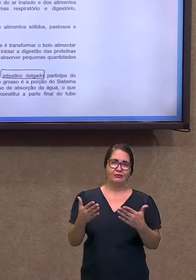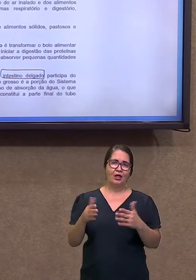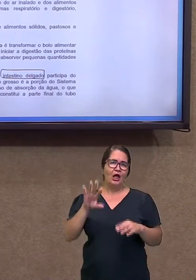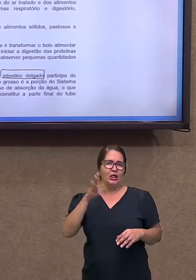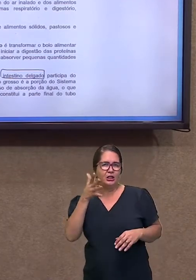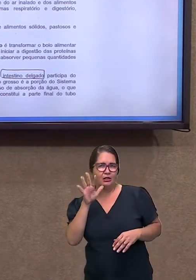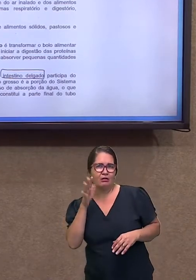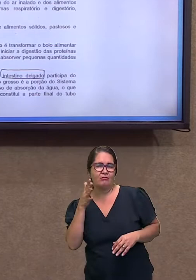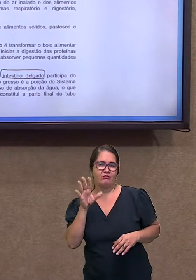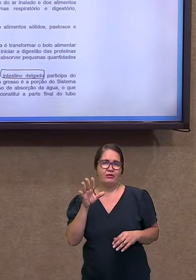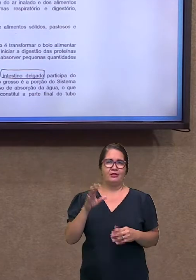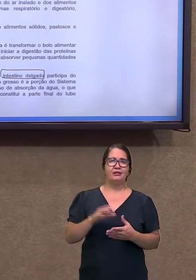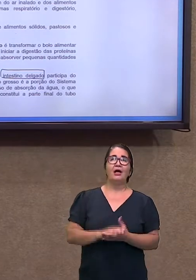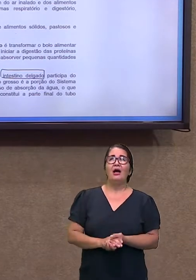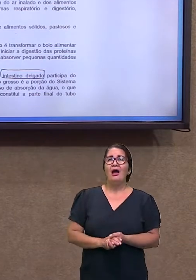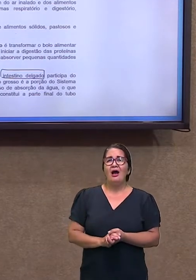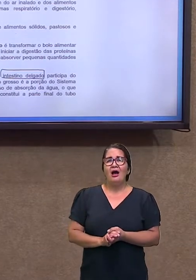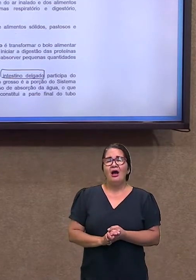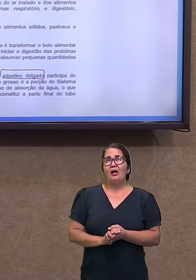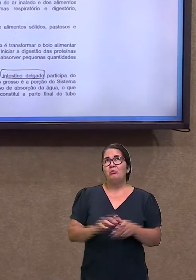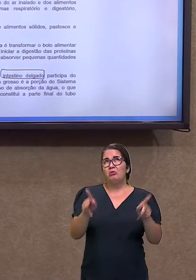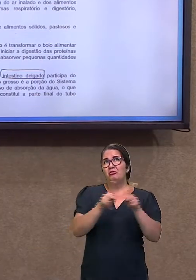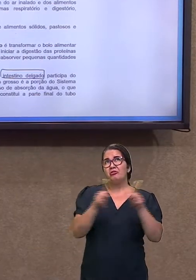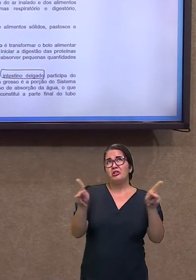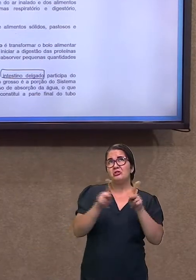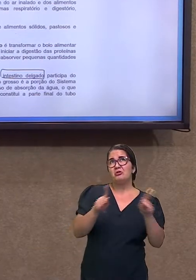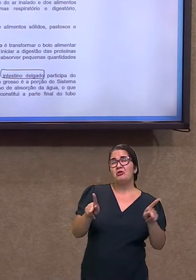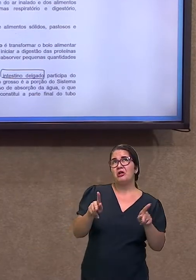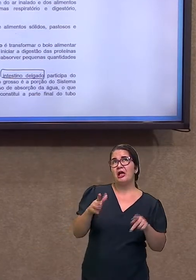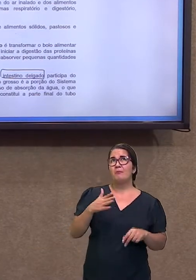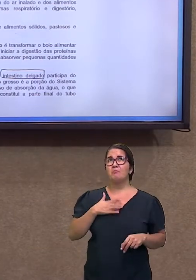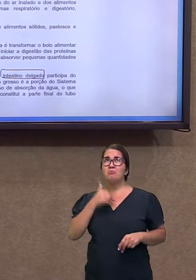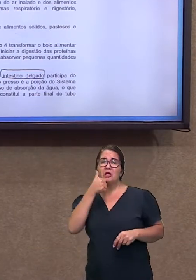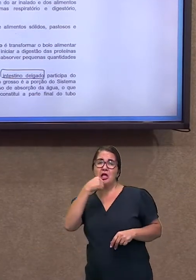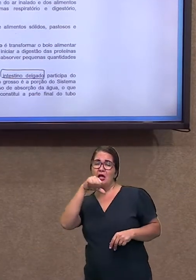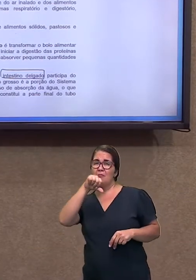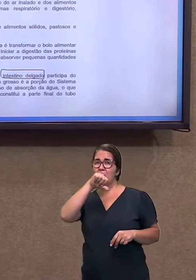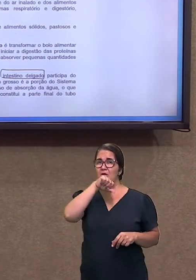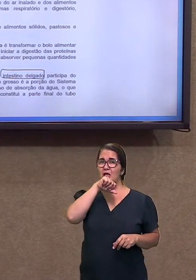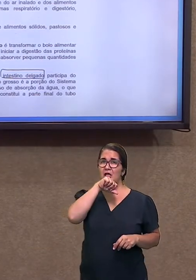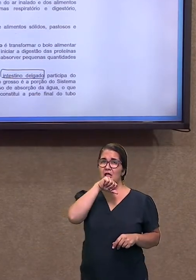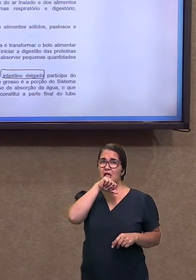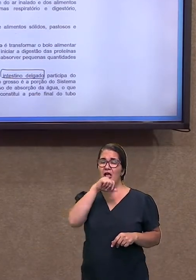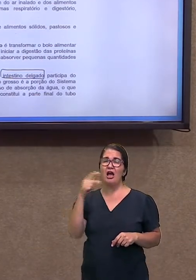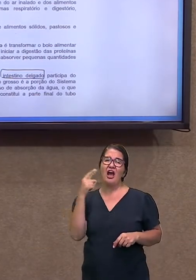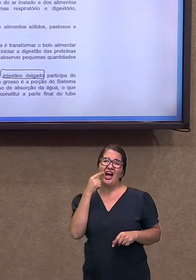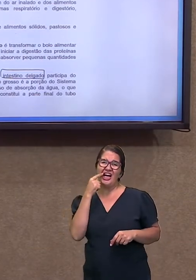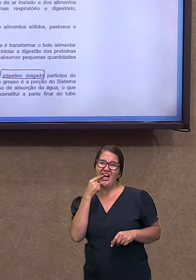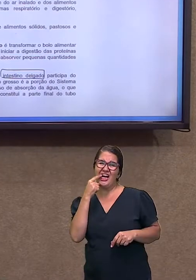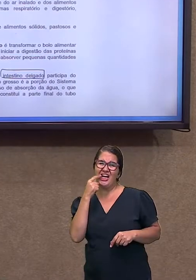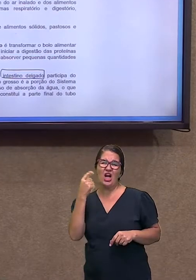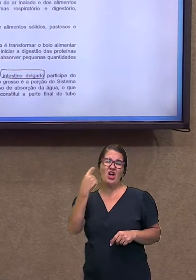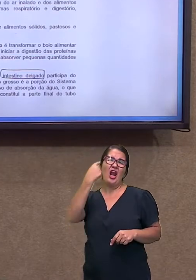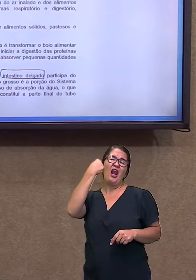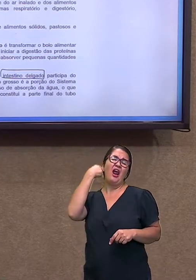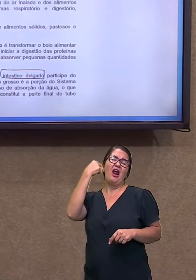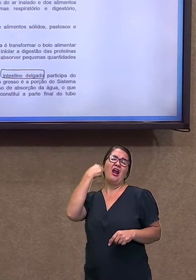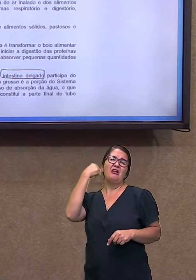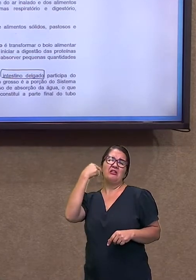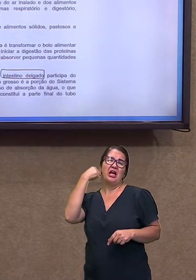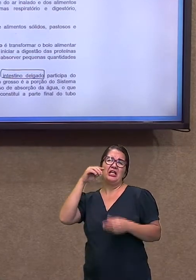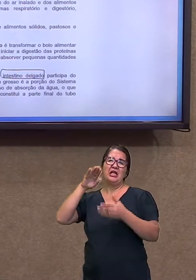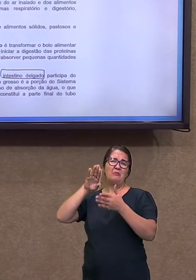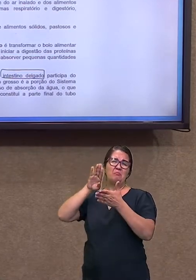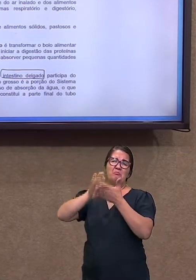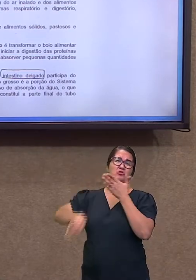lá atrás na boca. Isso vai ter algum tipo de importância na hora da alimentação? Sim. Cada dente